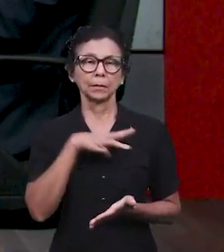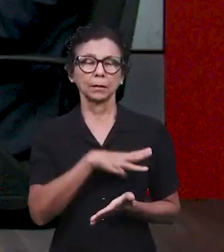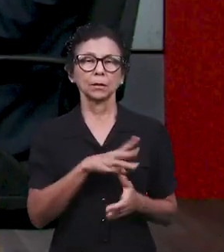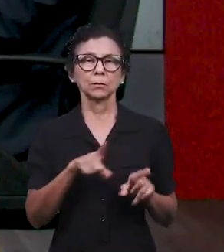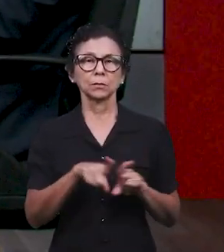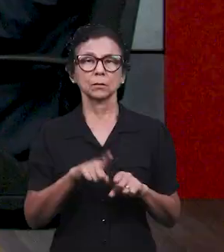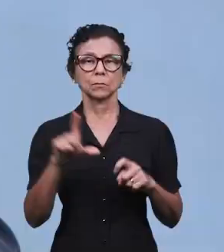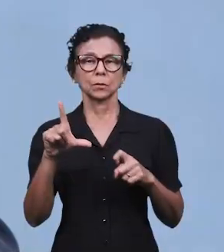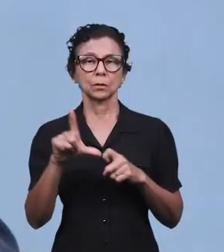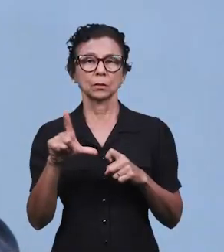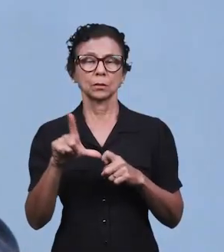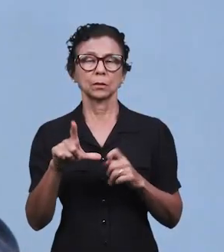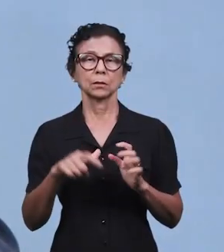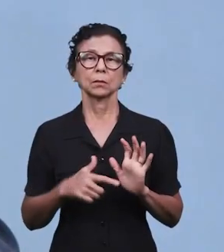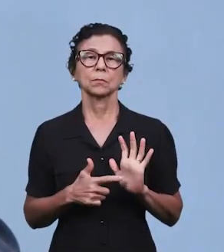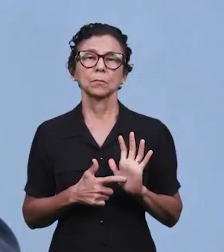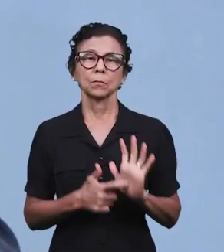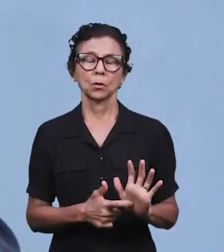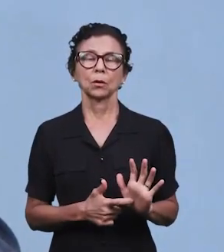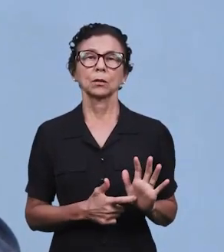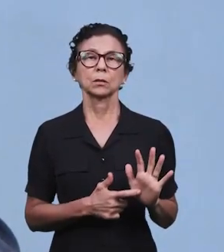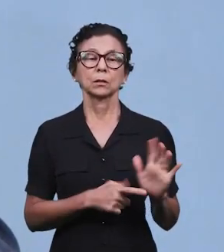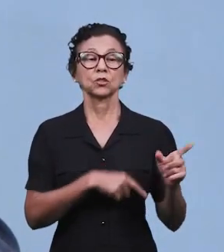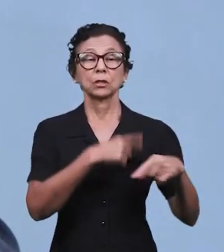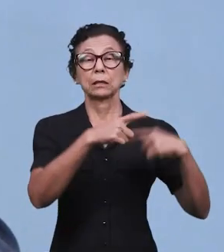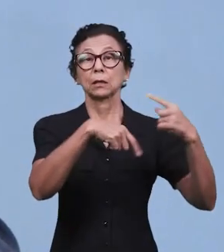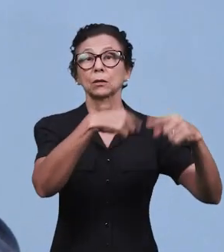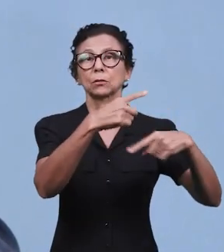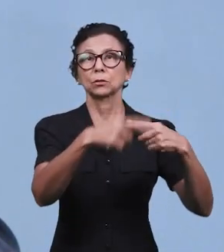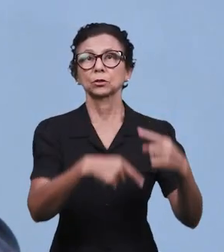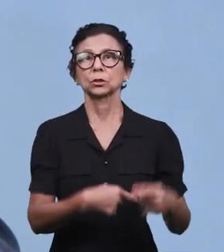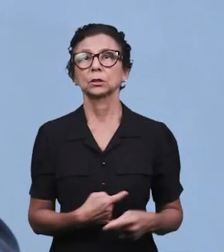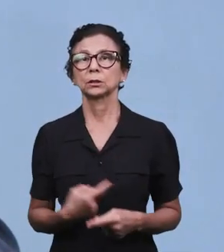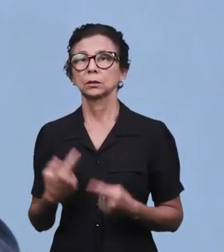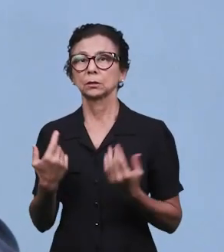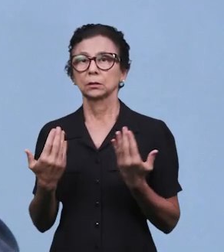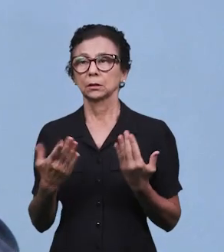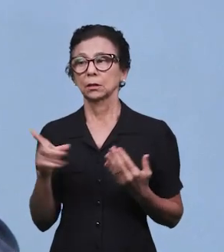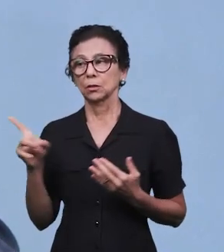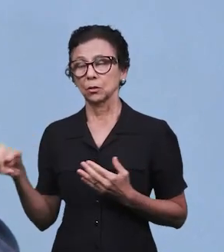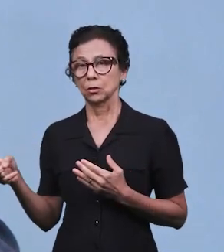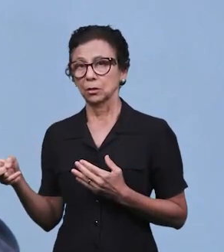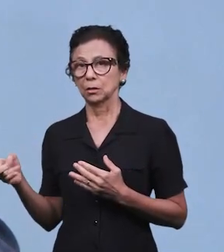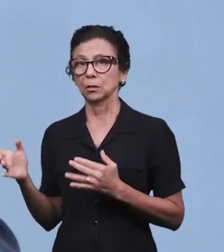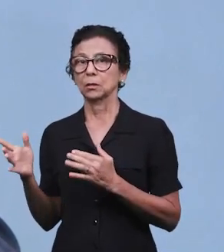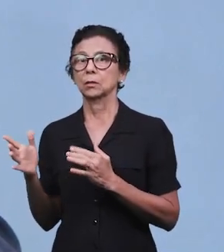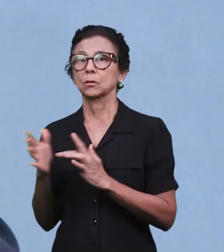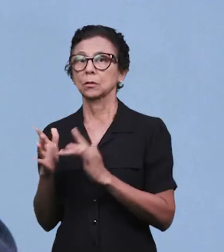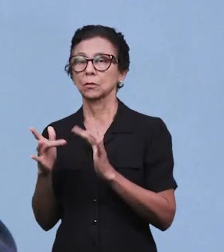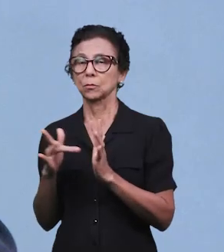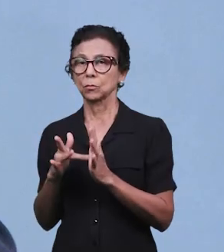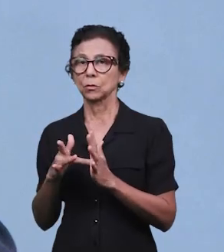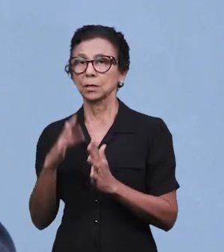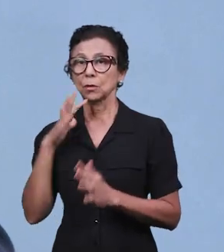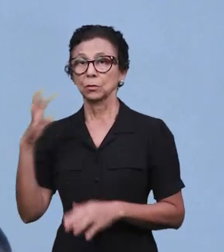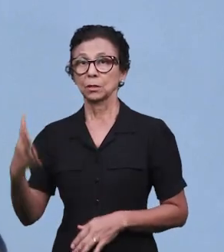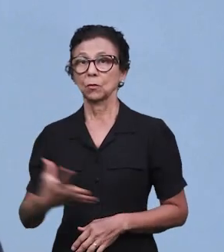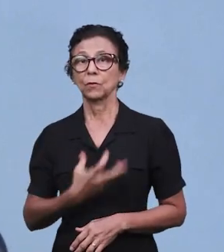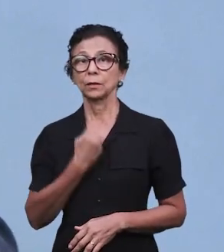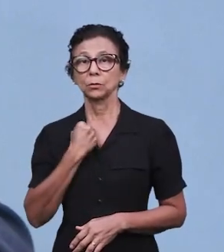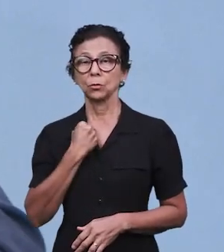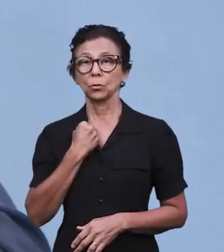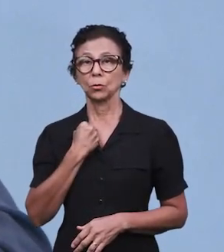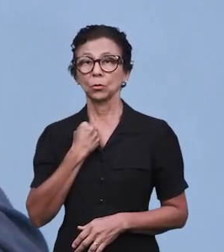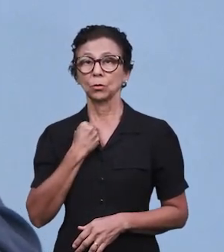registram a genealogia mostrando que ele era o Salvador prometido. O evangelho de Mateus